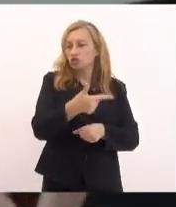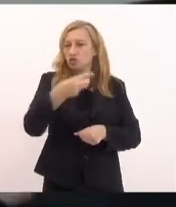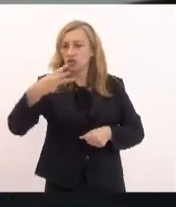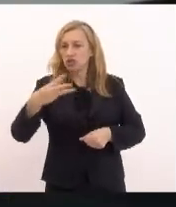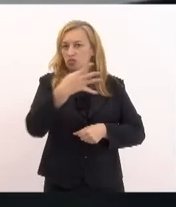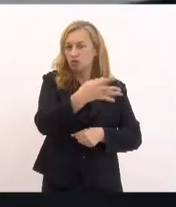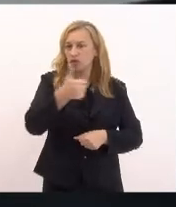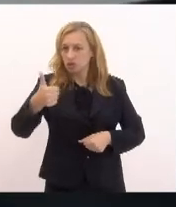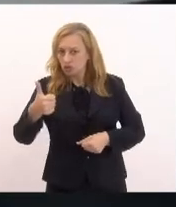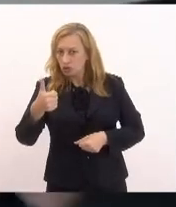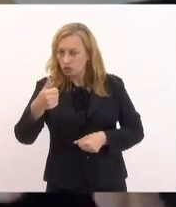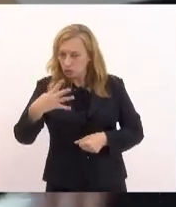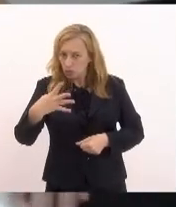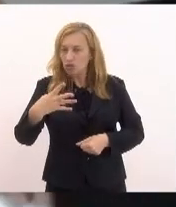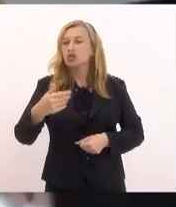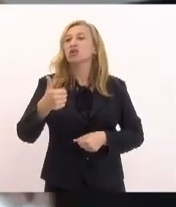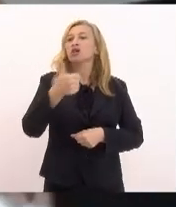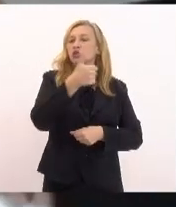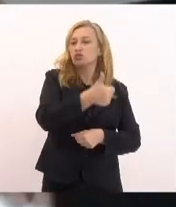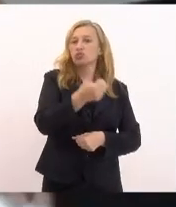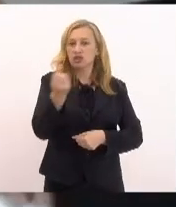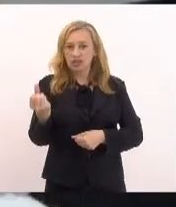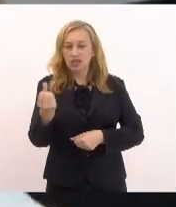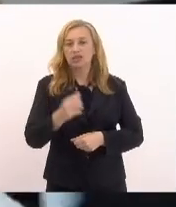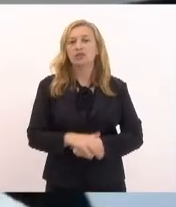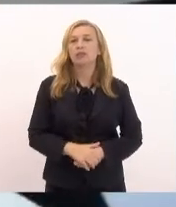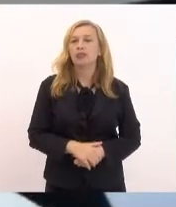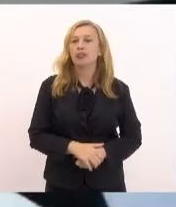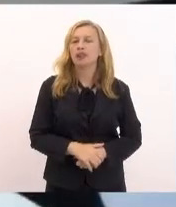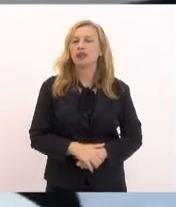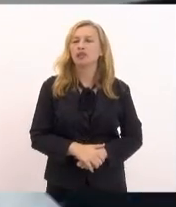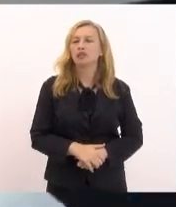2014 e de 2016. Né?